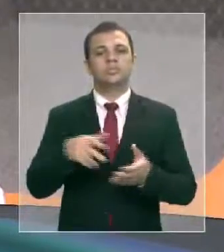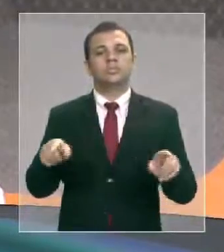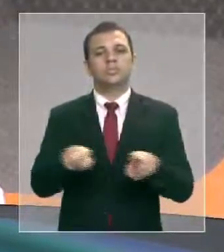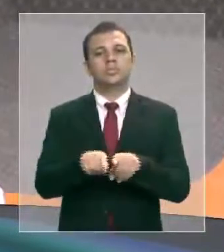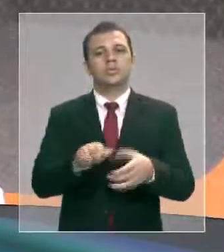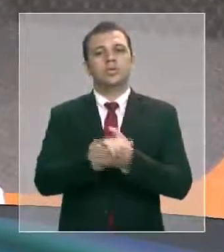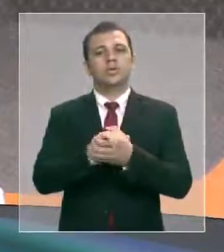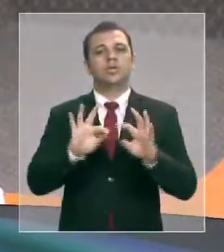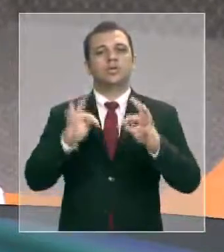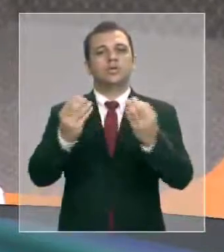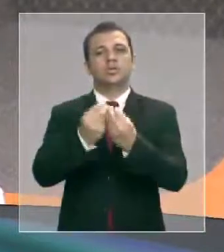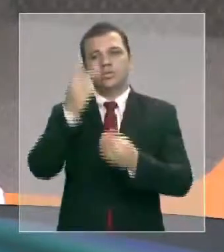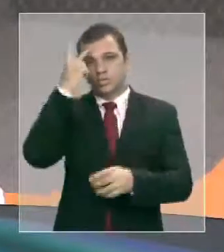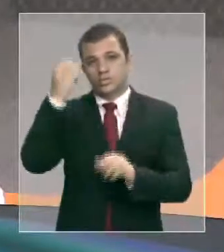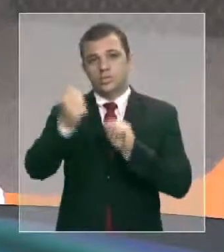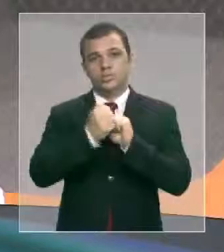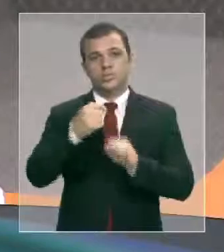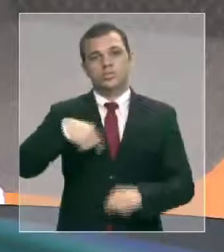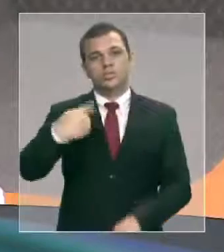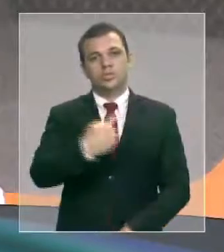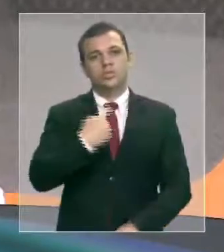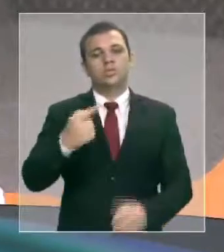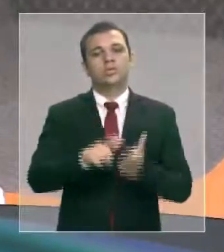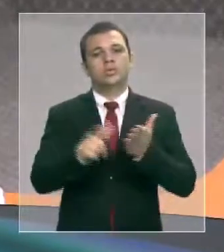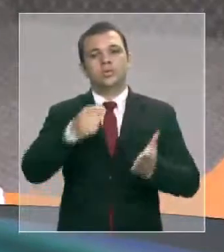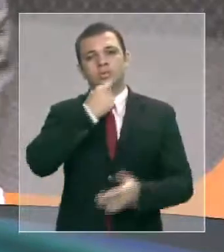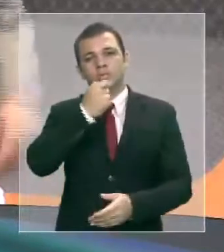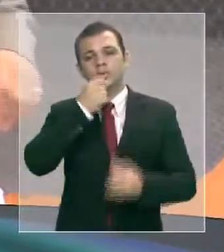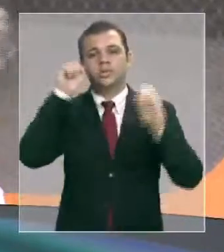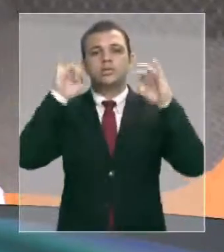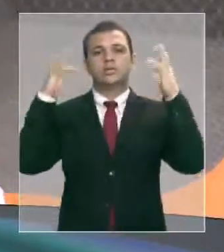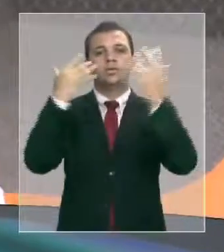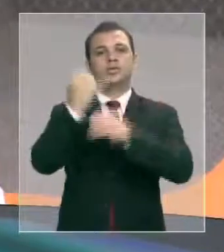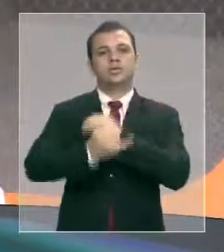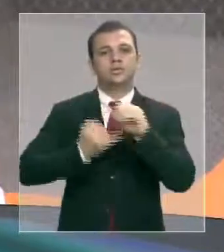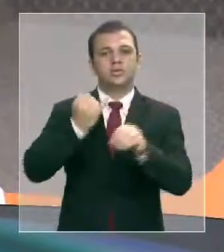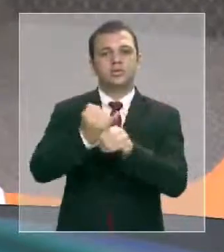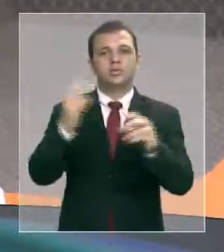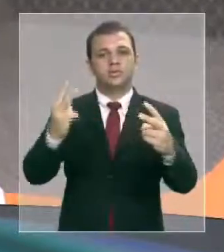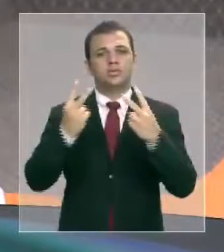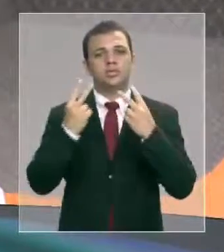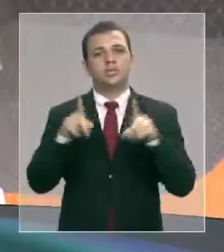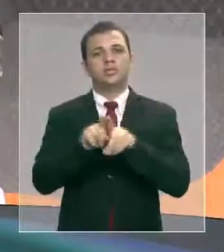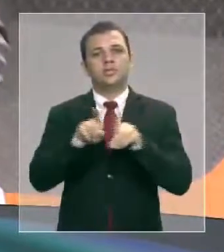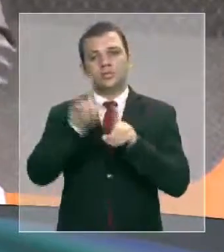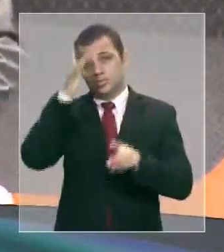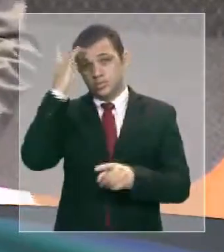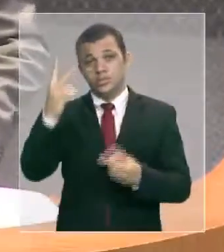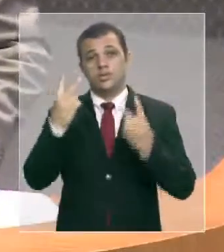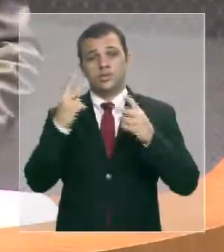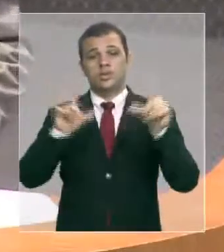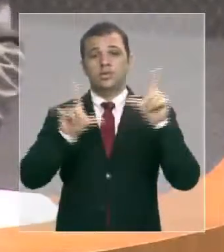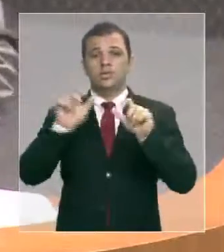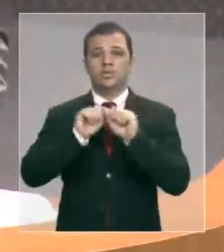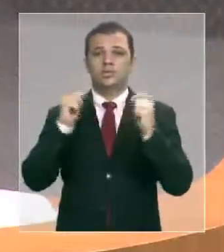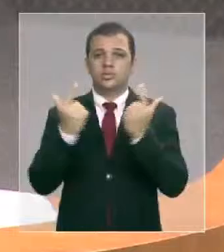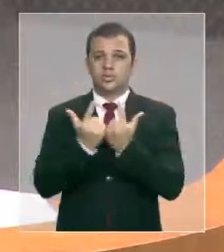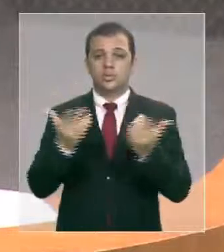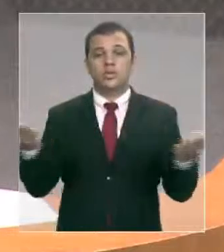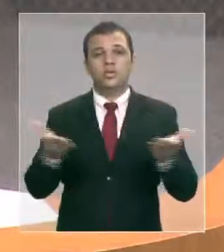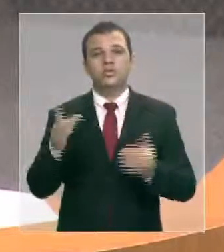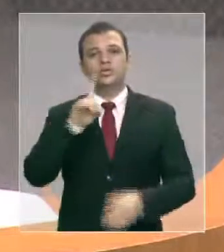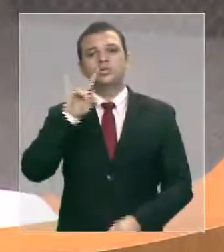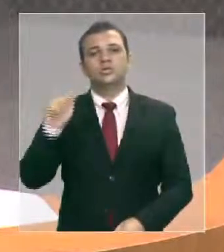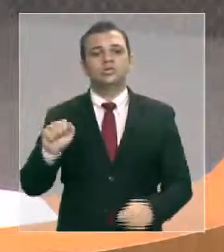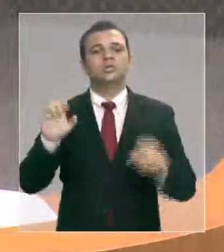que nos acompanham, a imprensa, a galeria, internautas, todos os telespectadores da TV Assembleia, neste grande dia, né, que é o